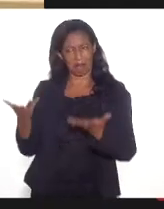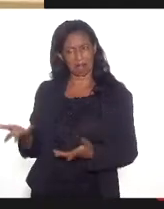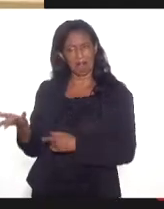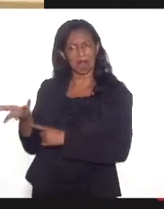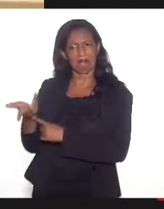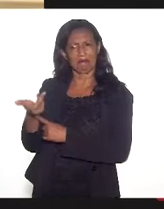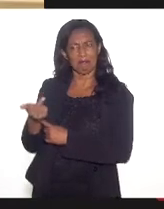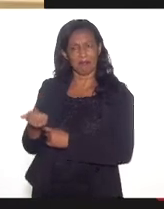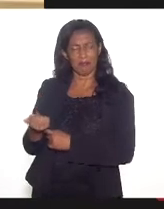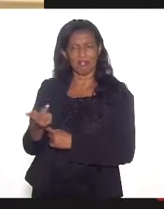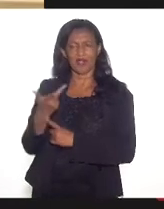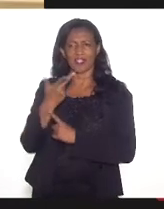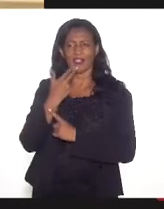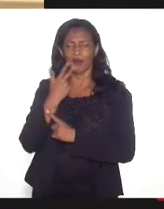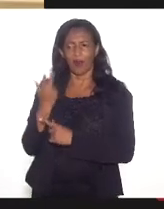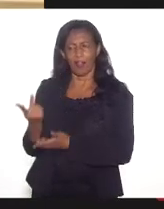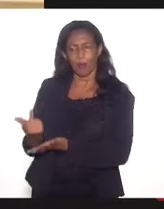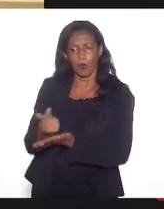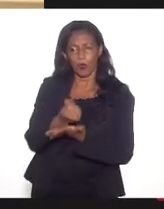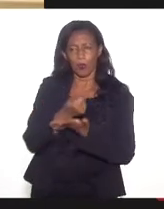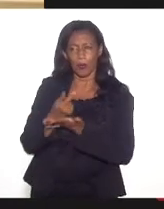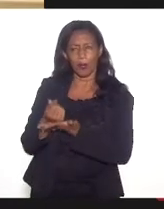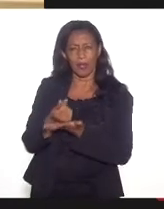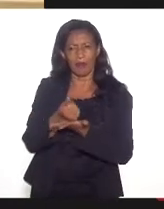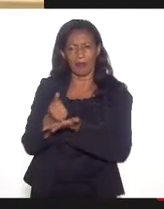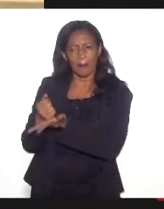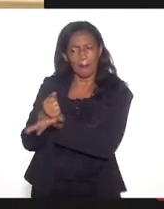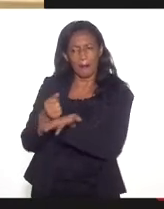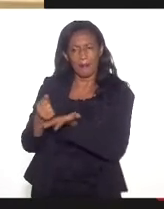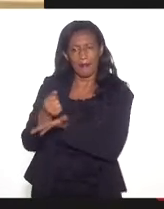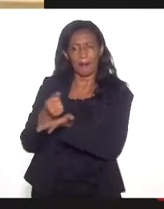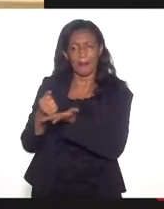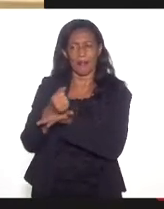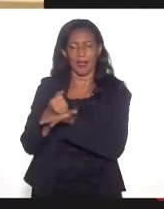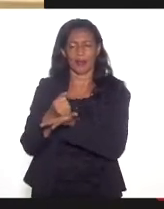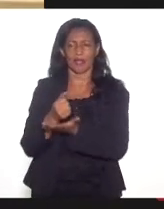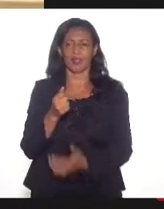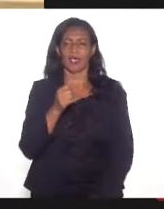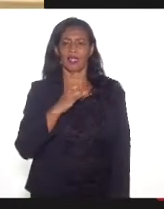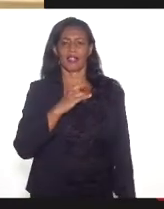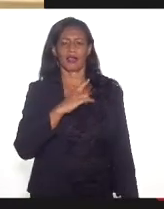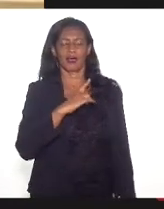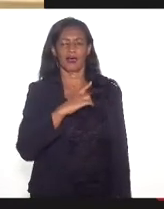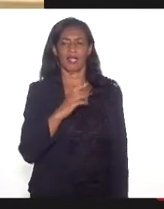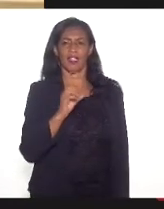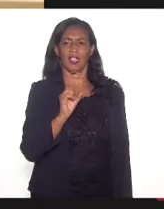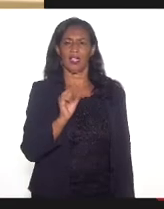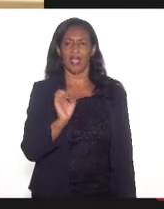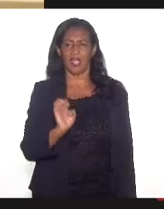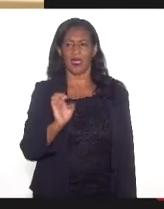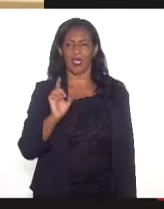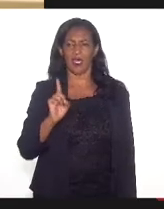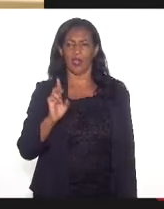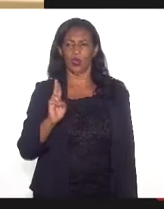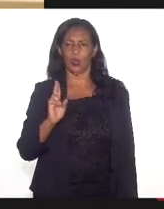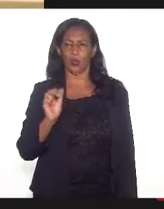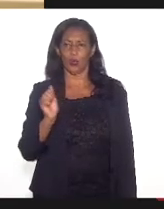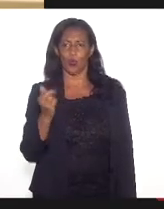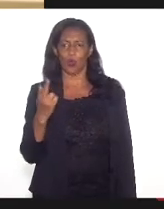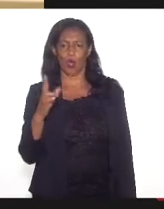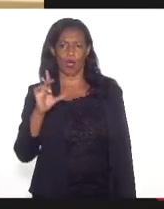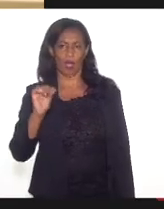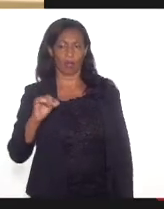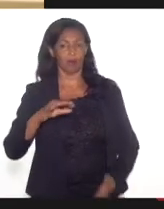sobre renda básica no Brasil, o nosso querido Eduardo Suplicy e também o representante da